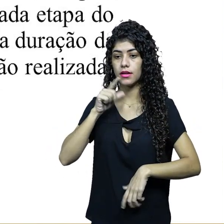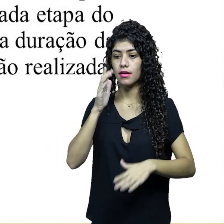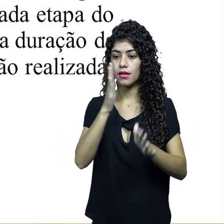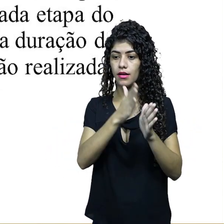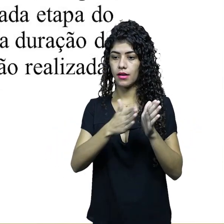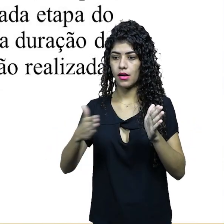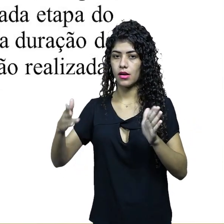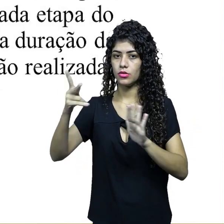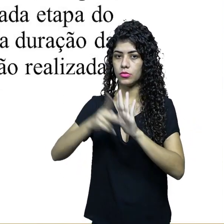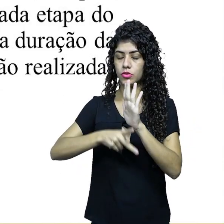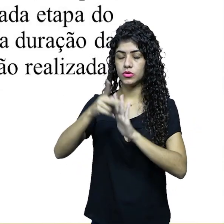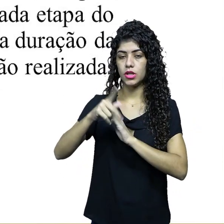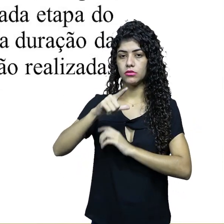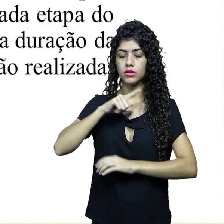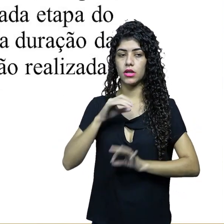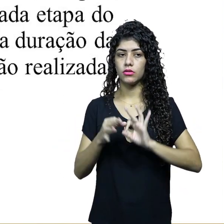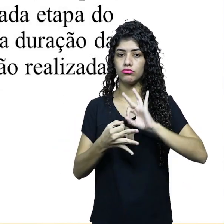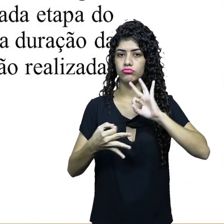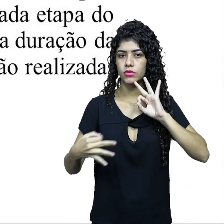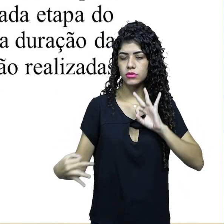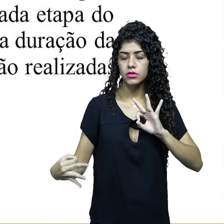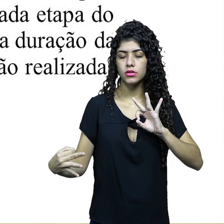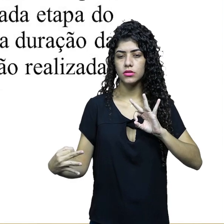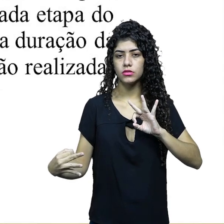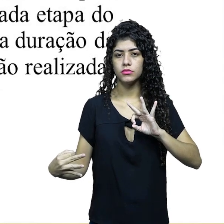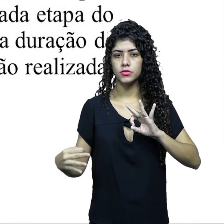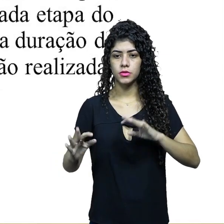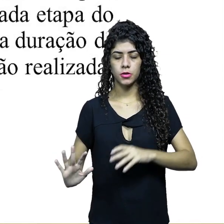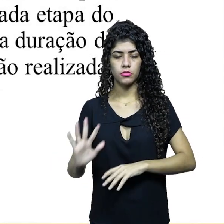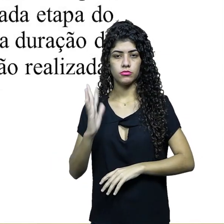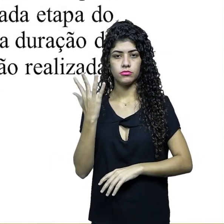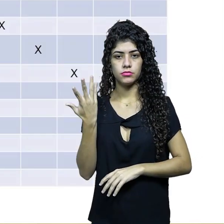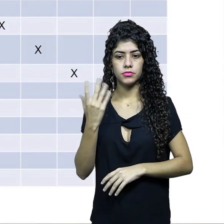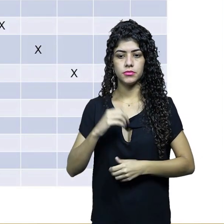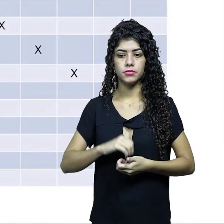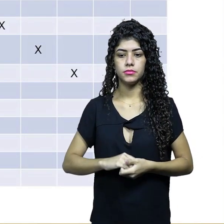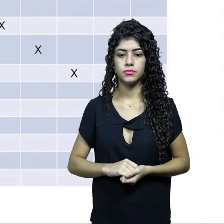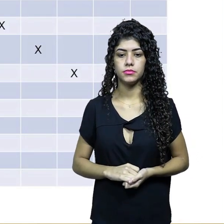cada etapa do projeto, contendo a duração das atividades que serão realizadas.